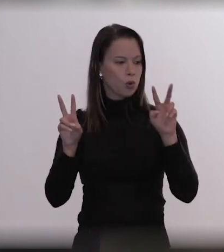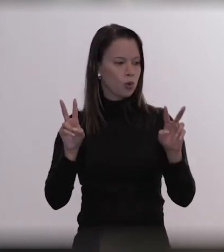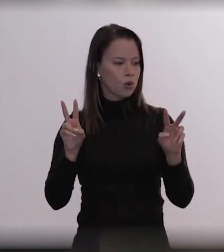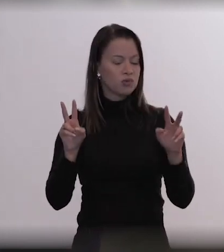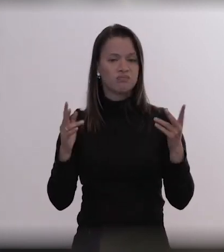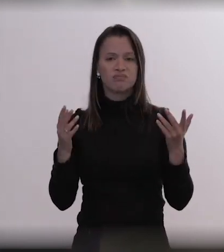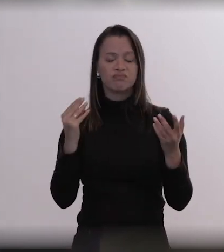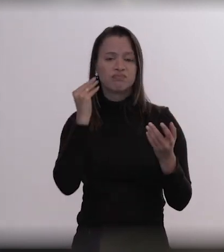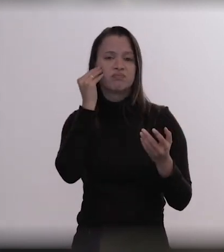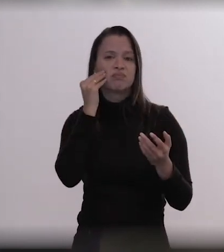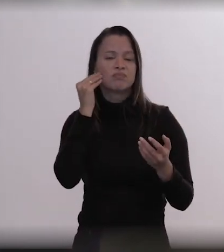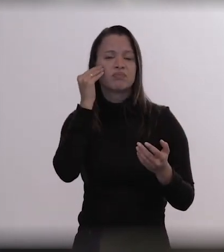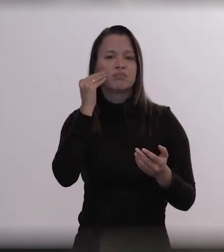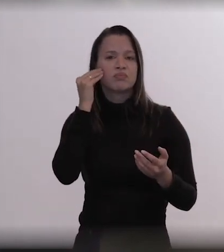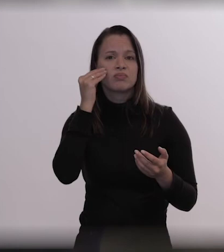a não experimentar